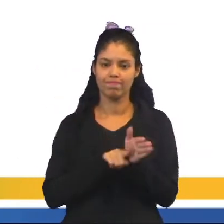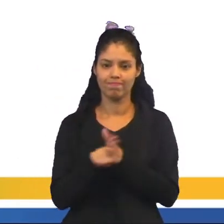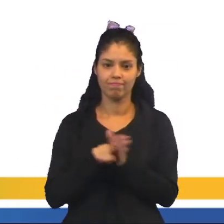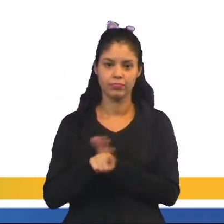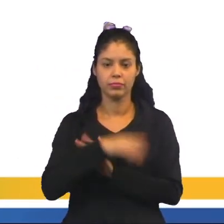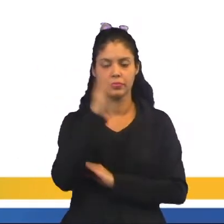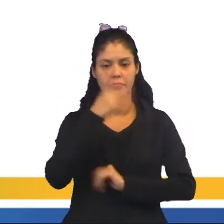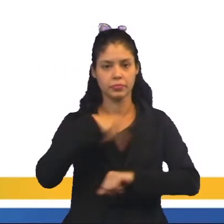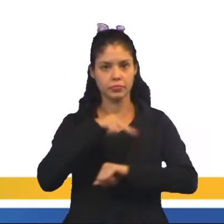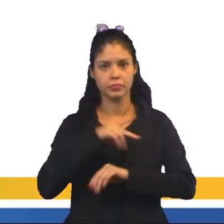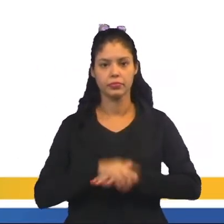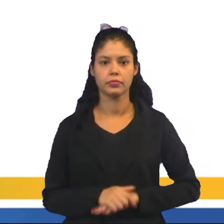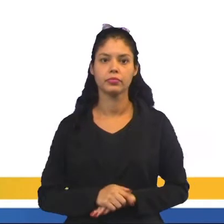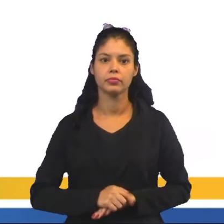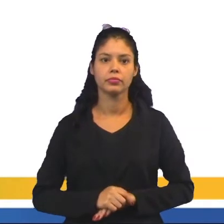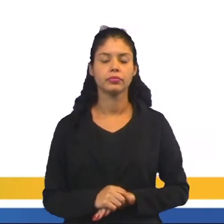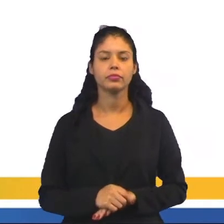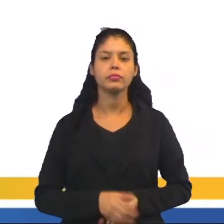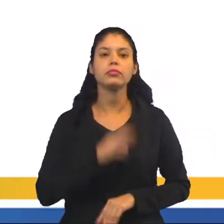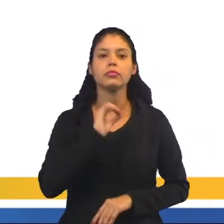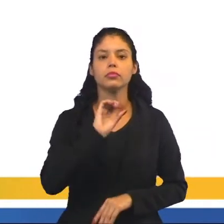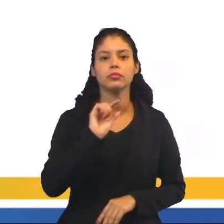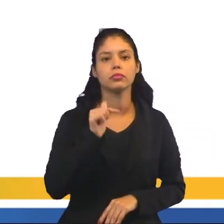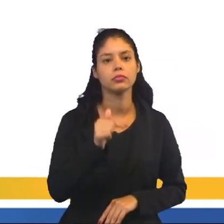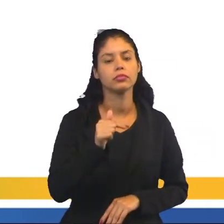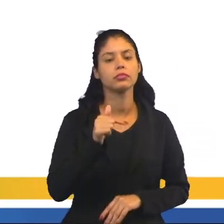países pesquisados. E